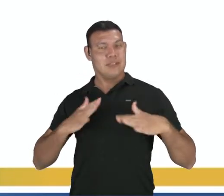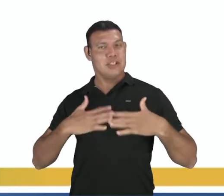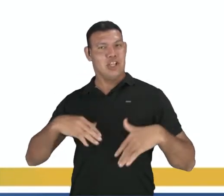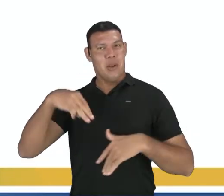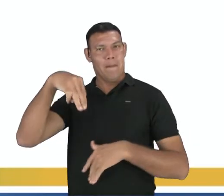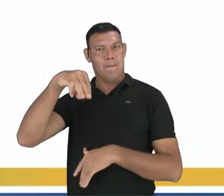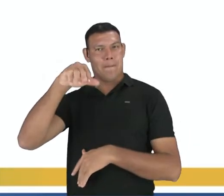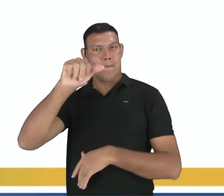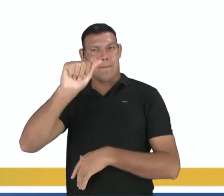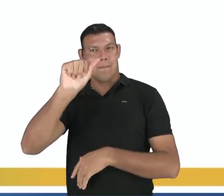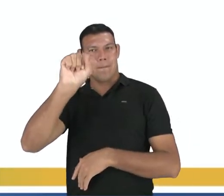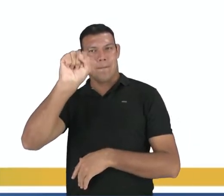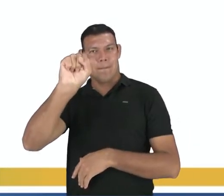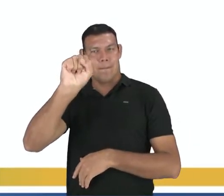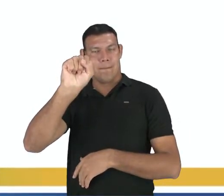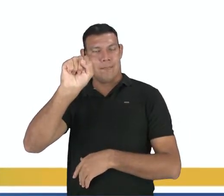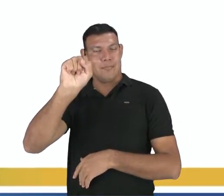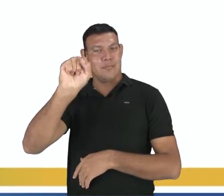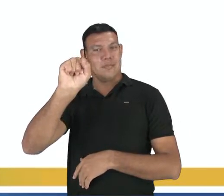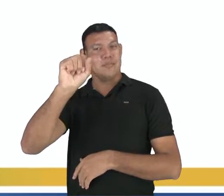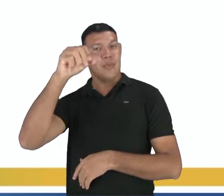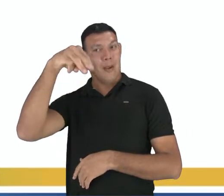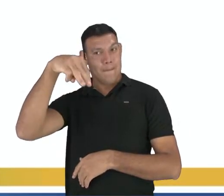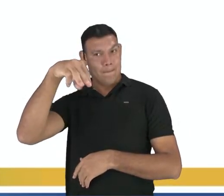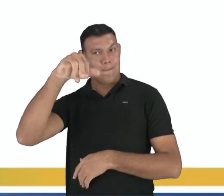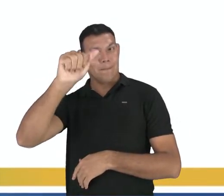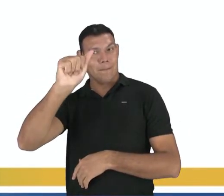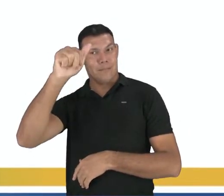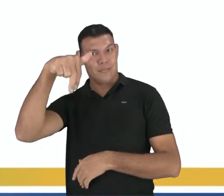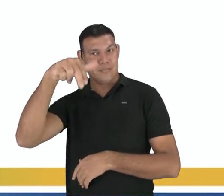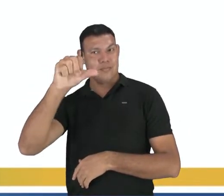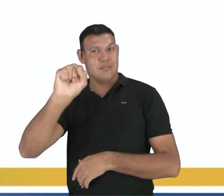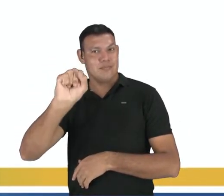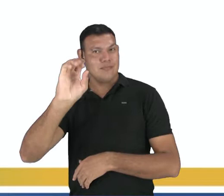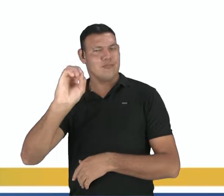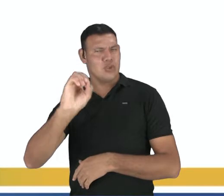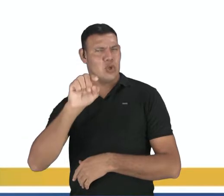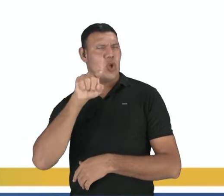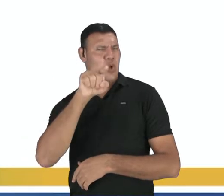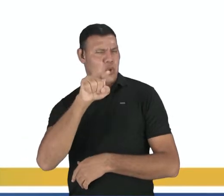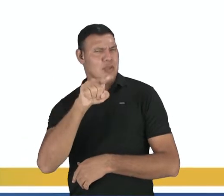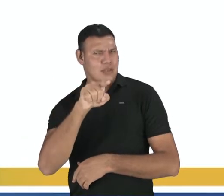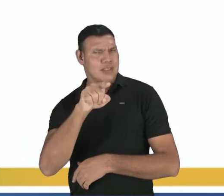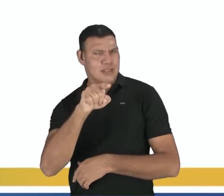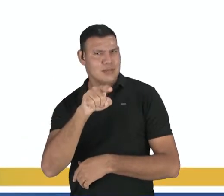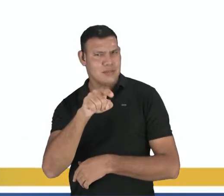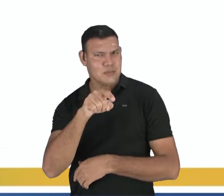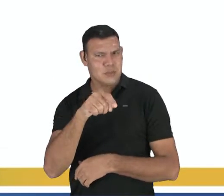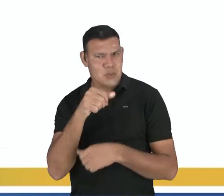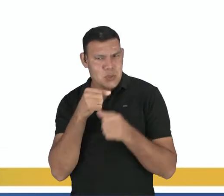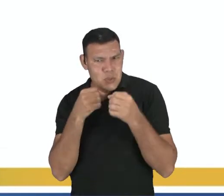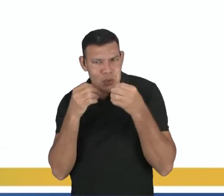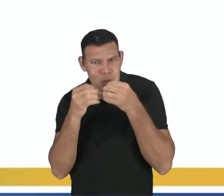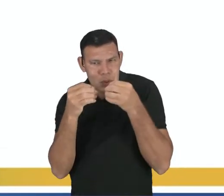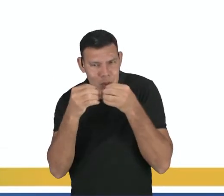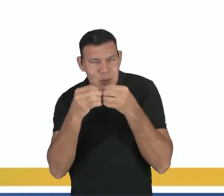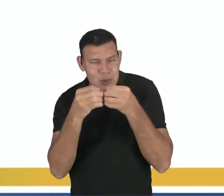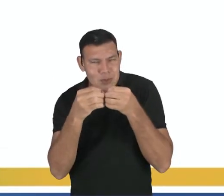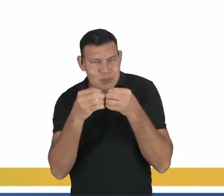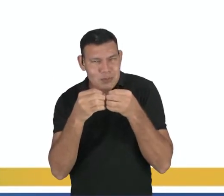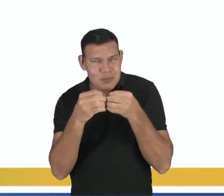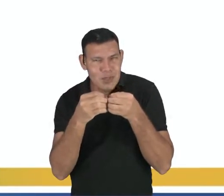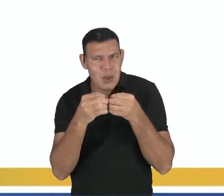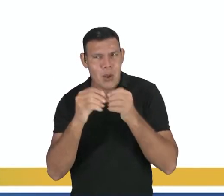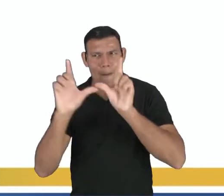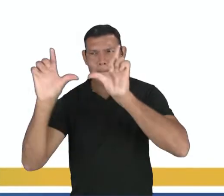vocês, será que vocês chegariam perto aí então desse leão, né? Mesmo com essa placa de manso,